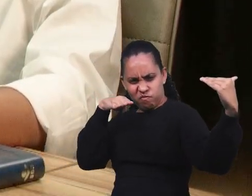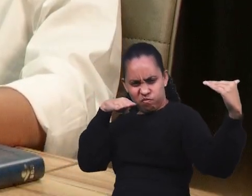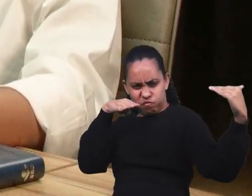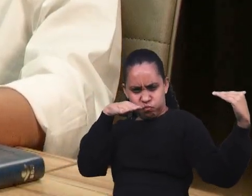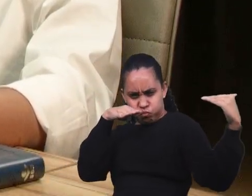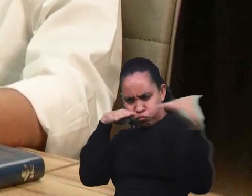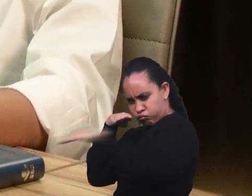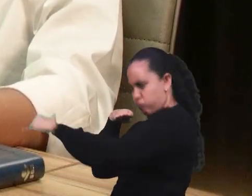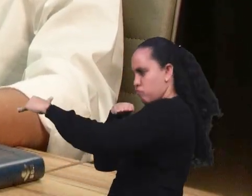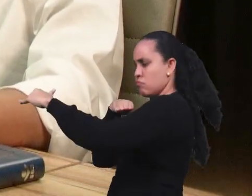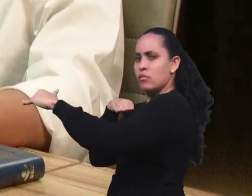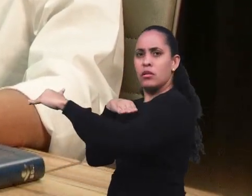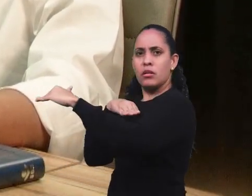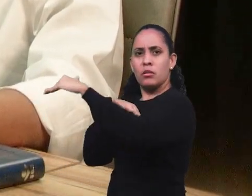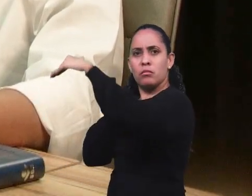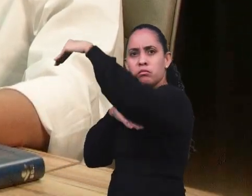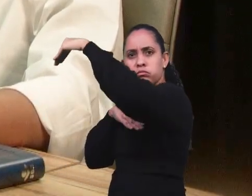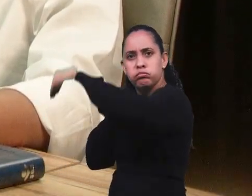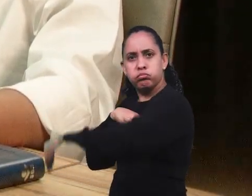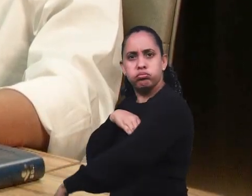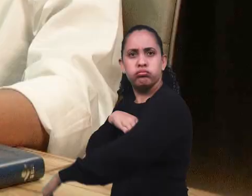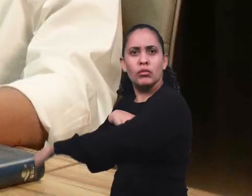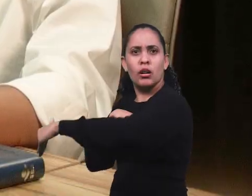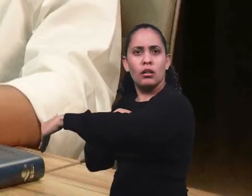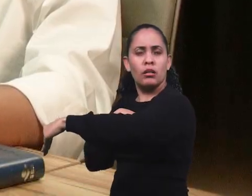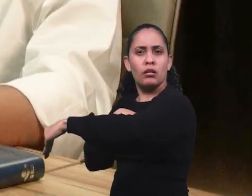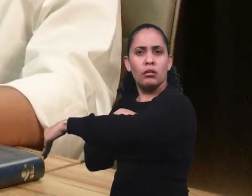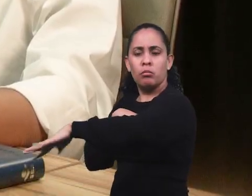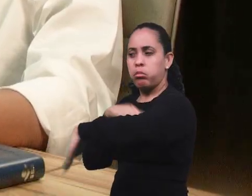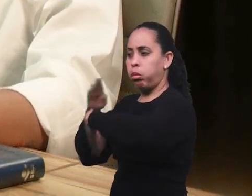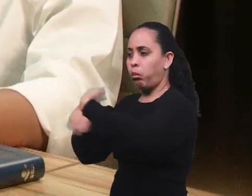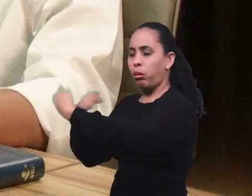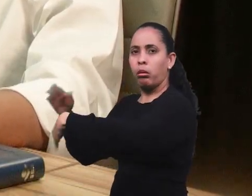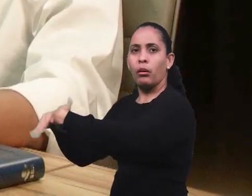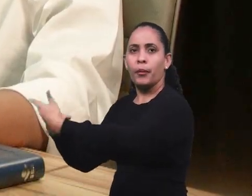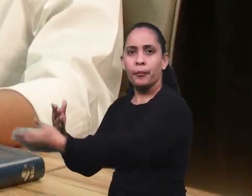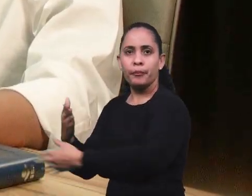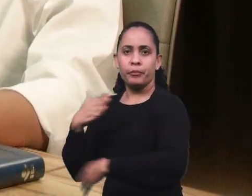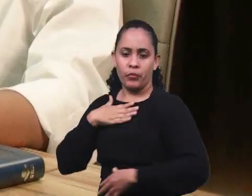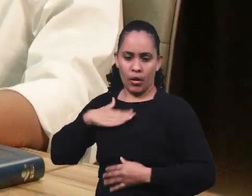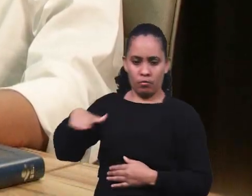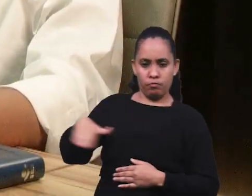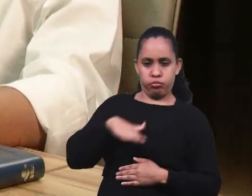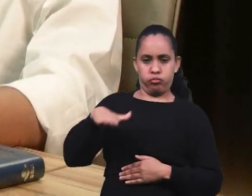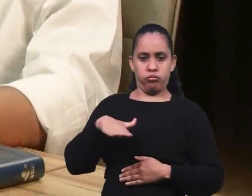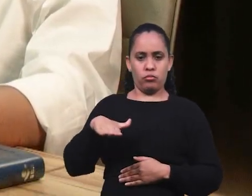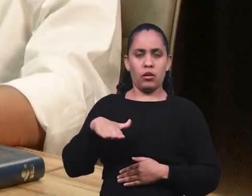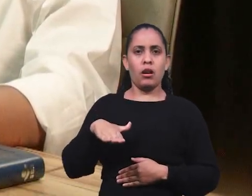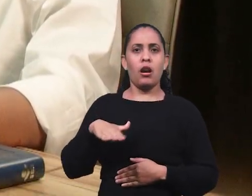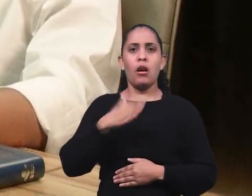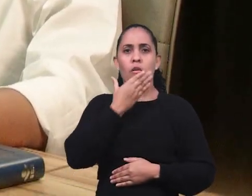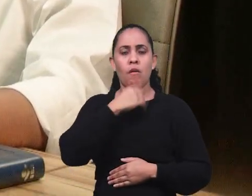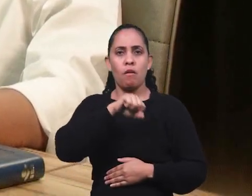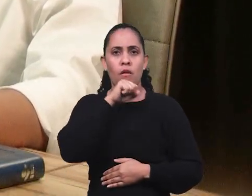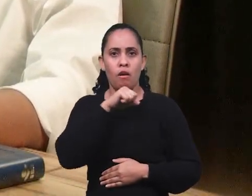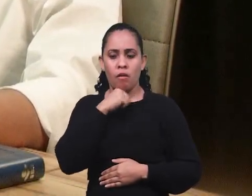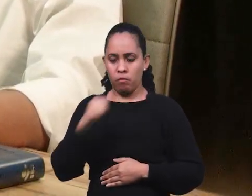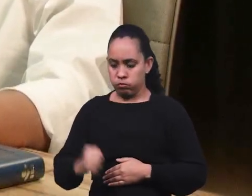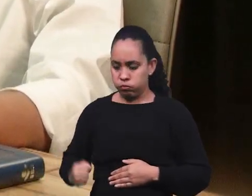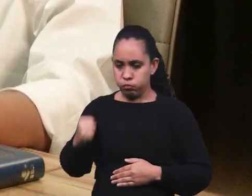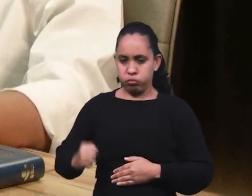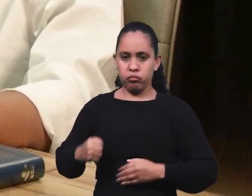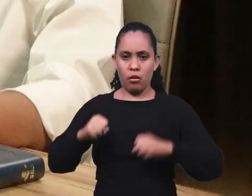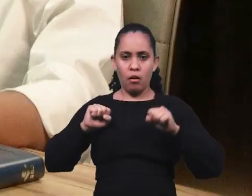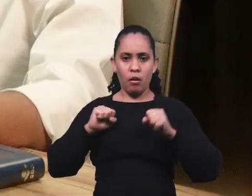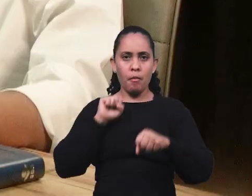assim direto. E caiu meio que uma ladeira. E meu avô foi socorrer o homem que estava na van depois. E